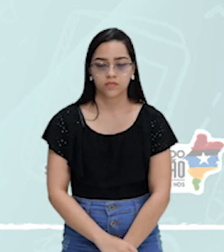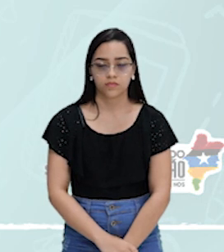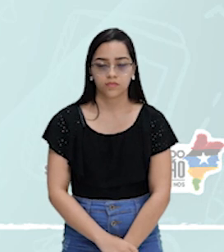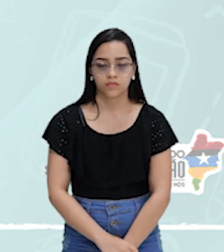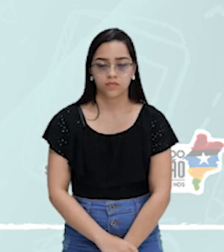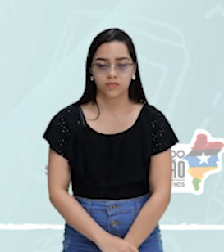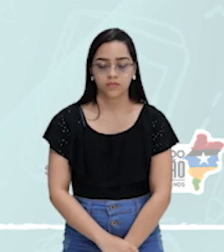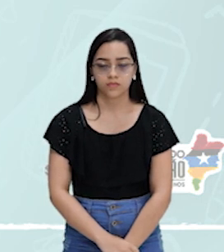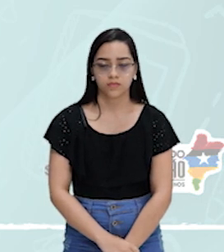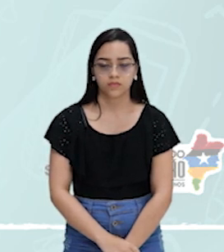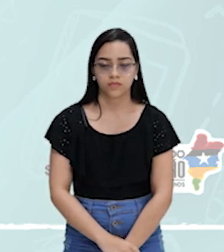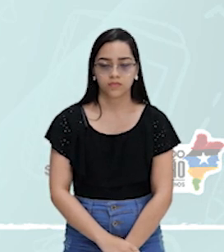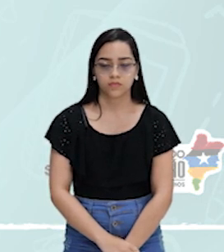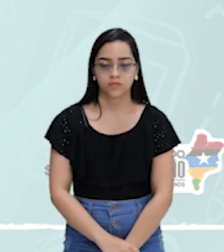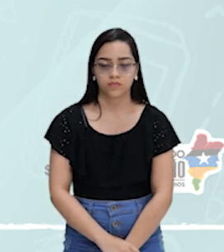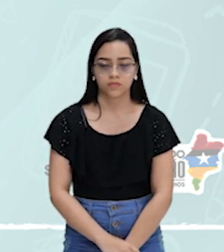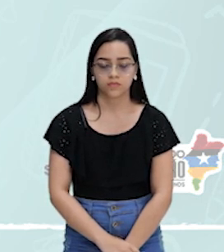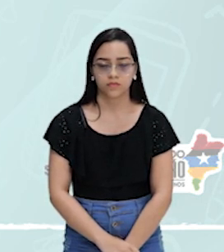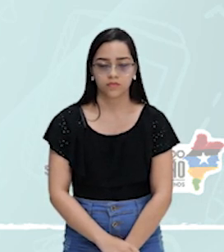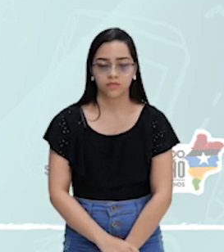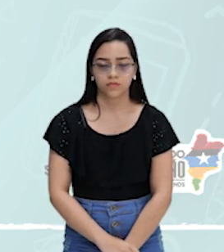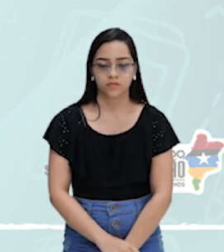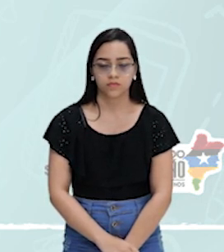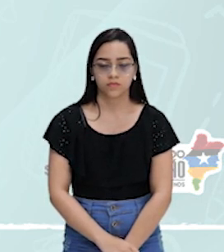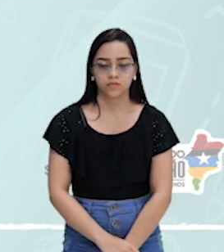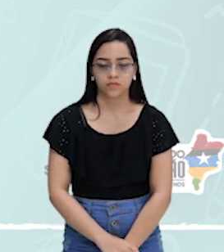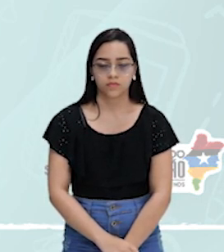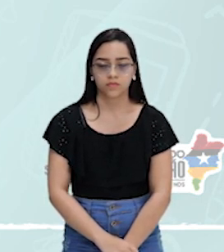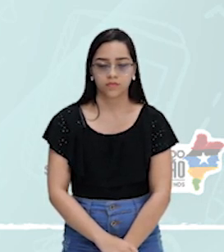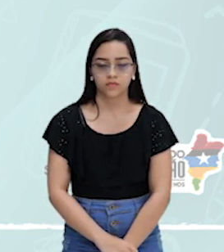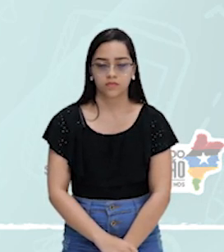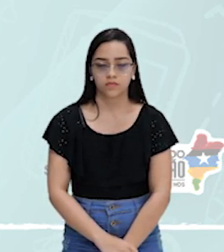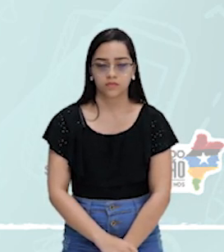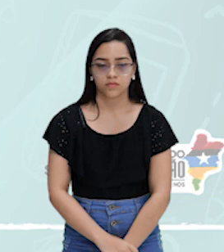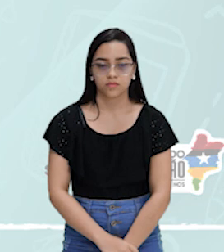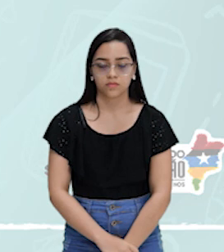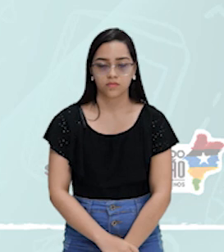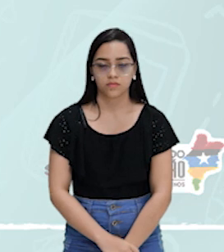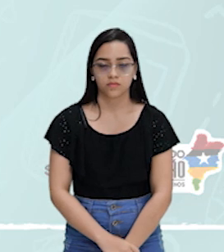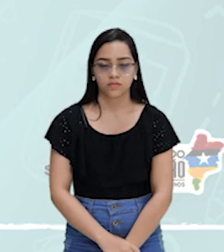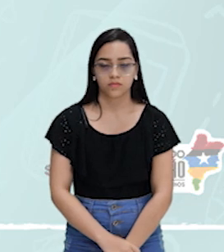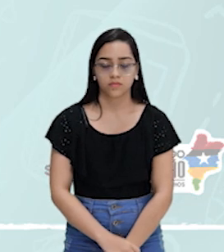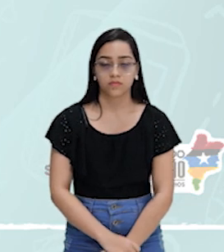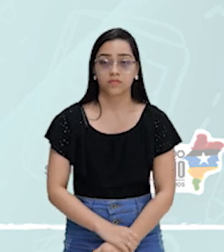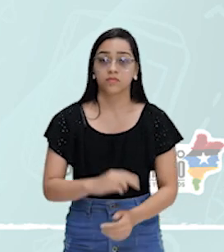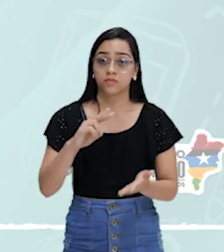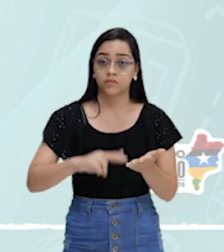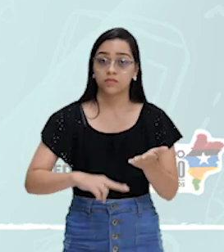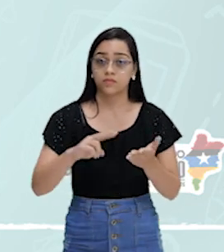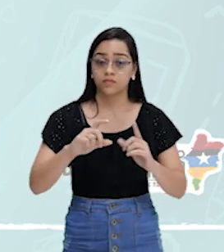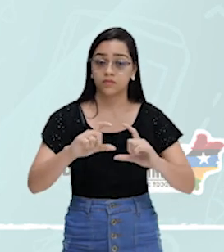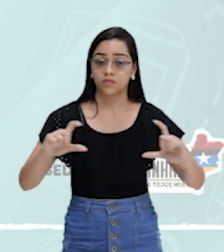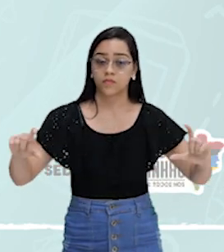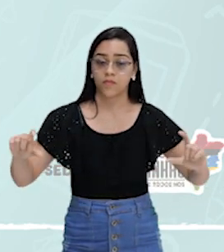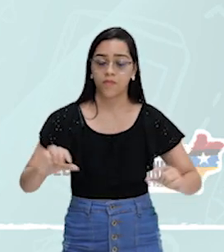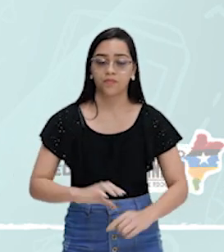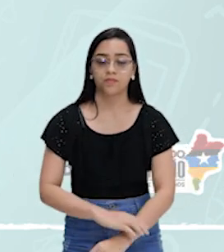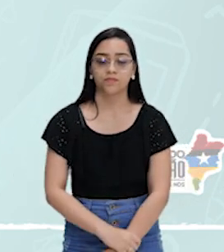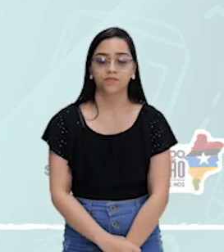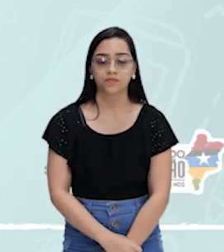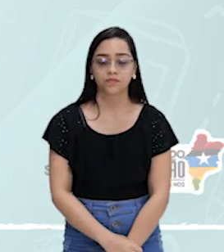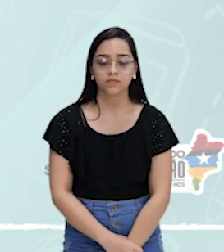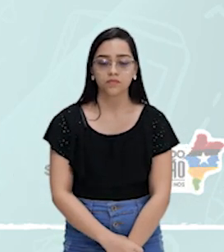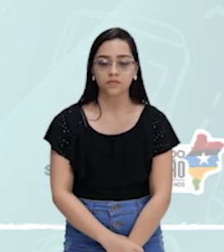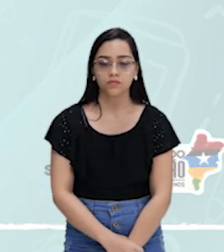tinha engendrado acabar a sua obra, quebrando-lhe as pernas. Não podendo